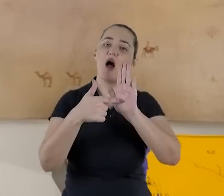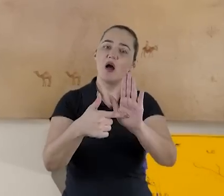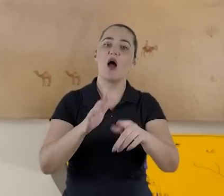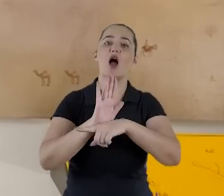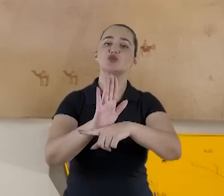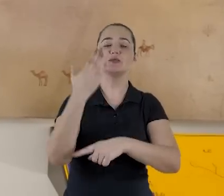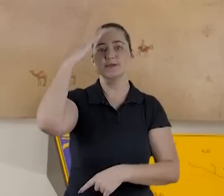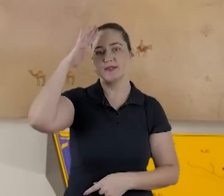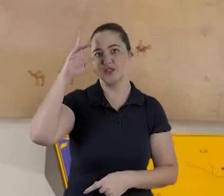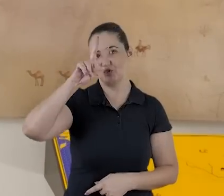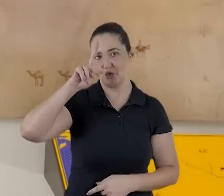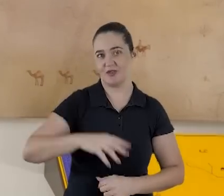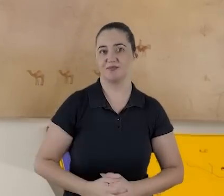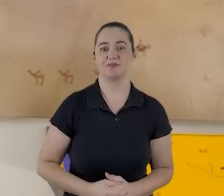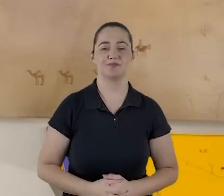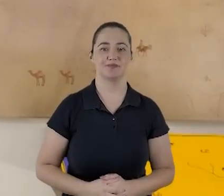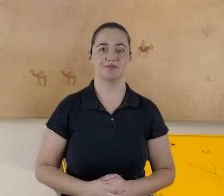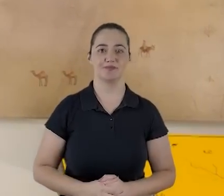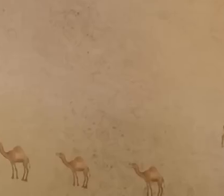a história desse lugar. Então venha comigo.